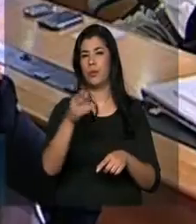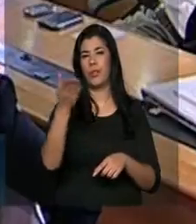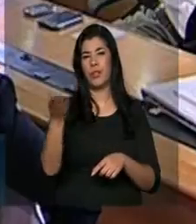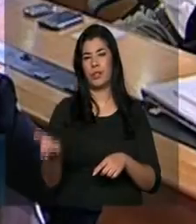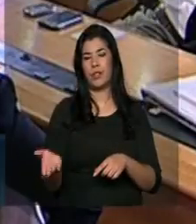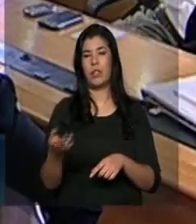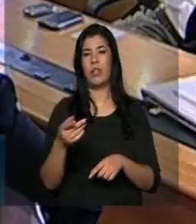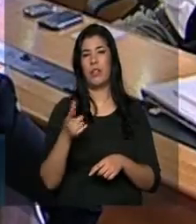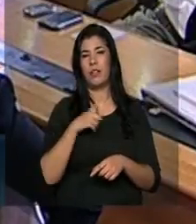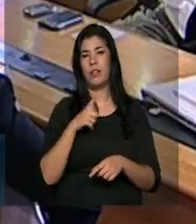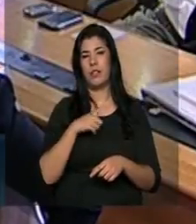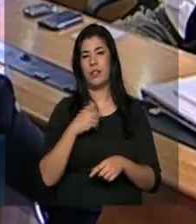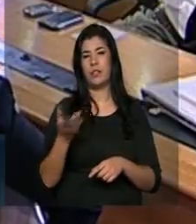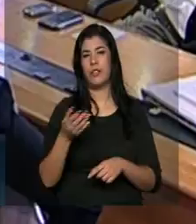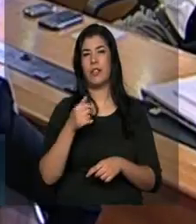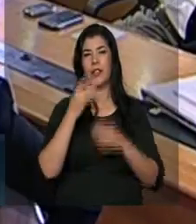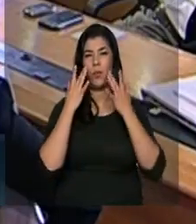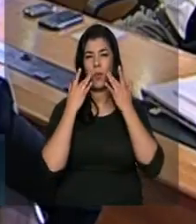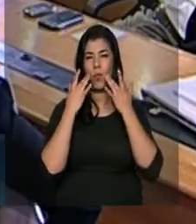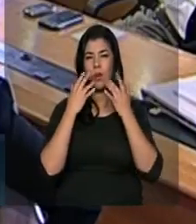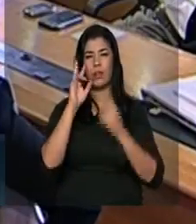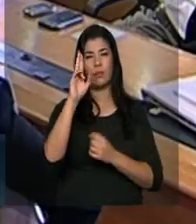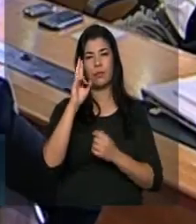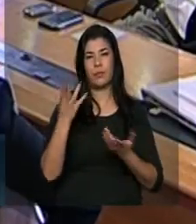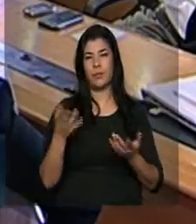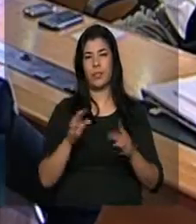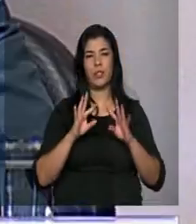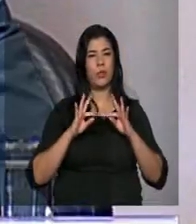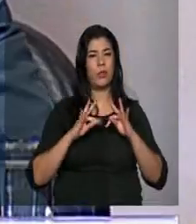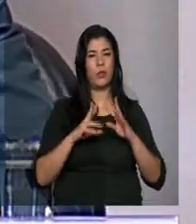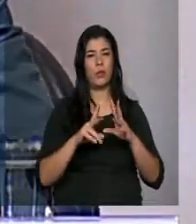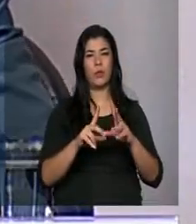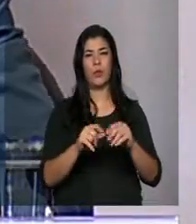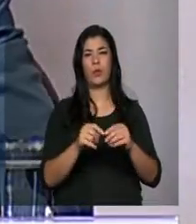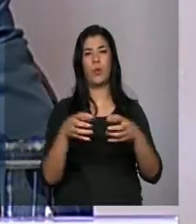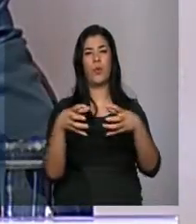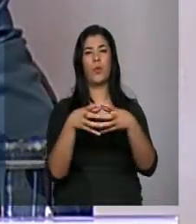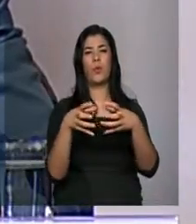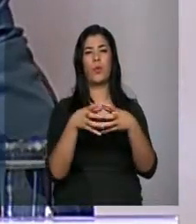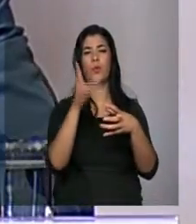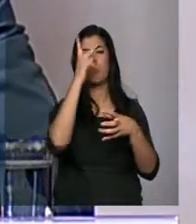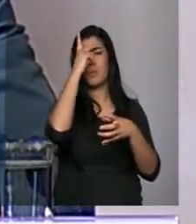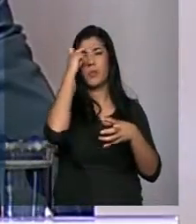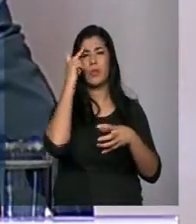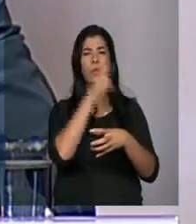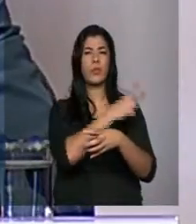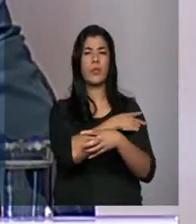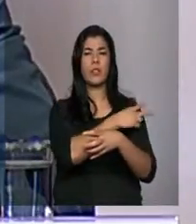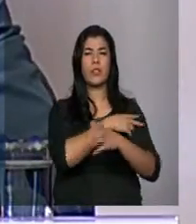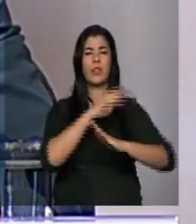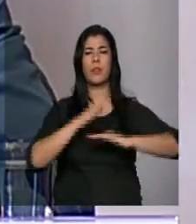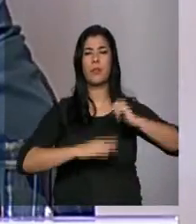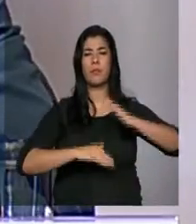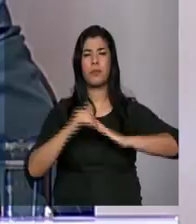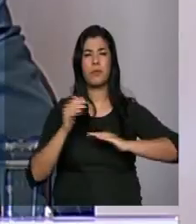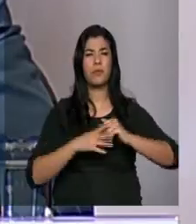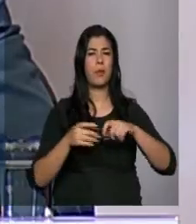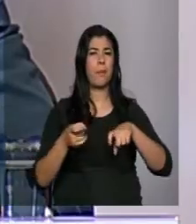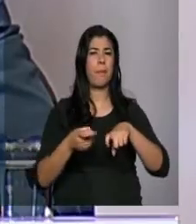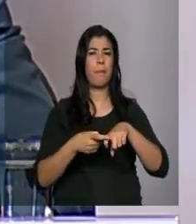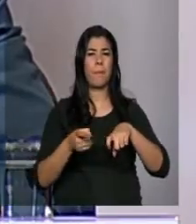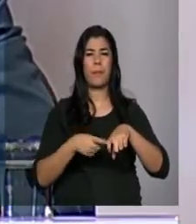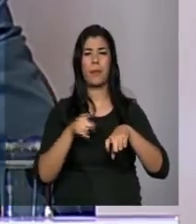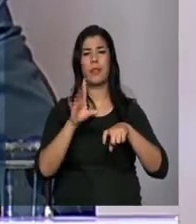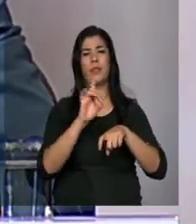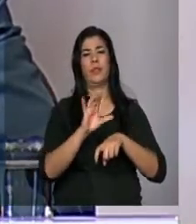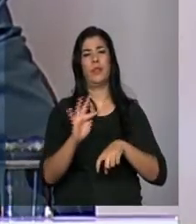da campanha, todo o nosso corpo técnico. Queria cumprimentar todo o corpo técnico do Distrito Federal